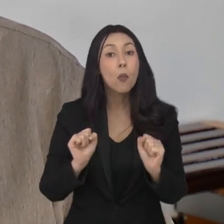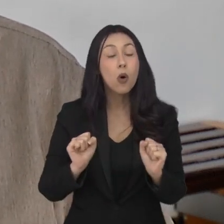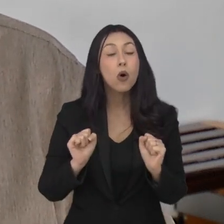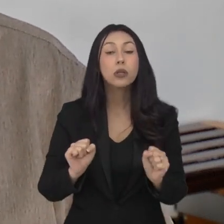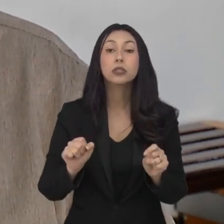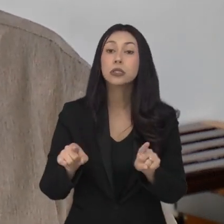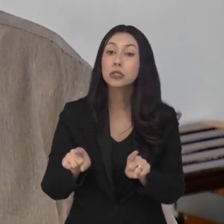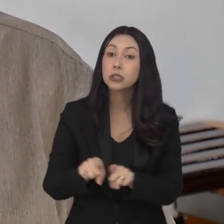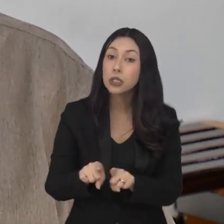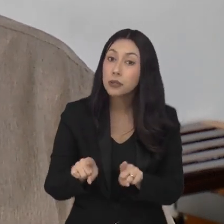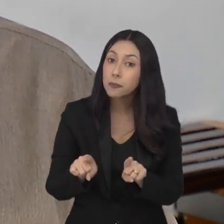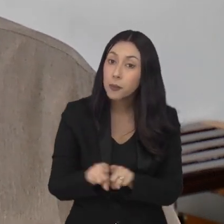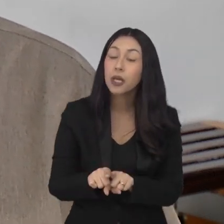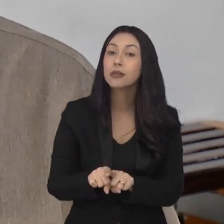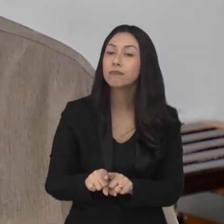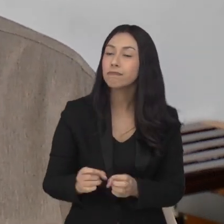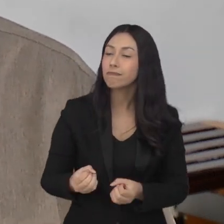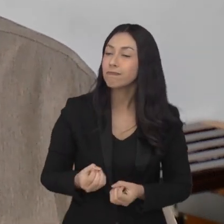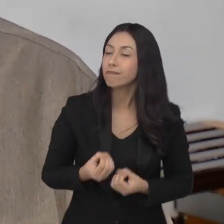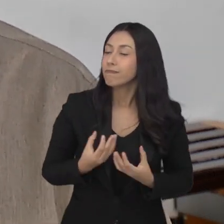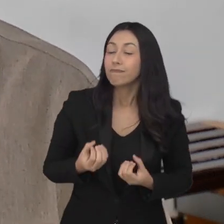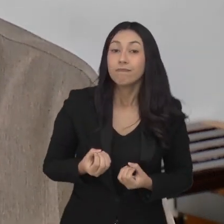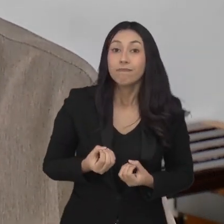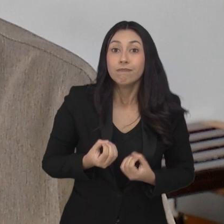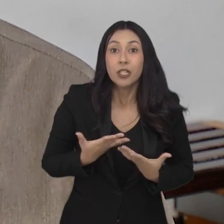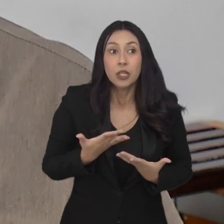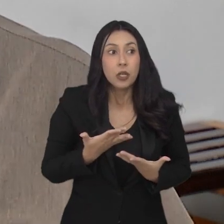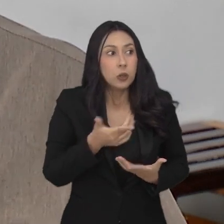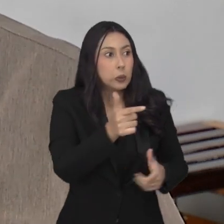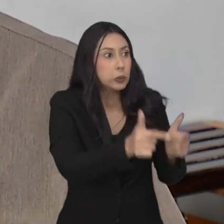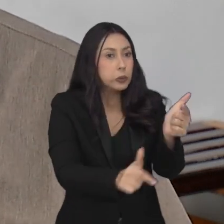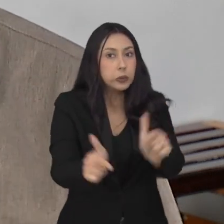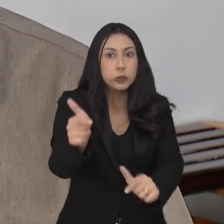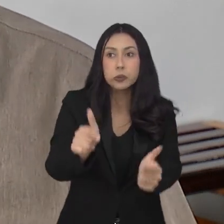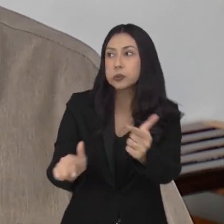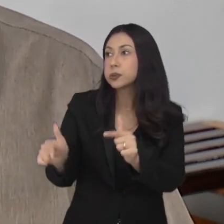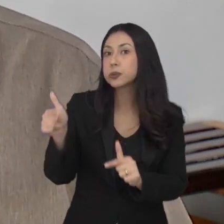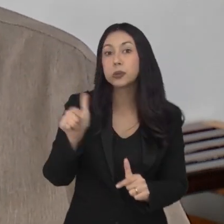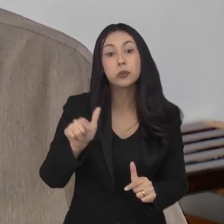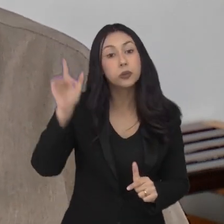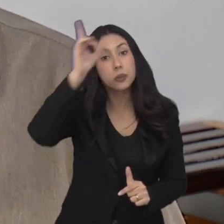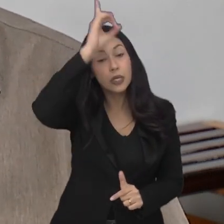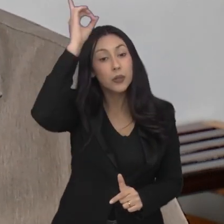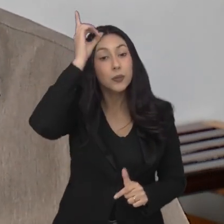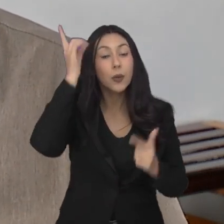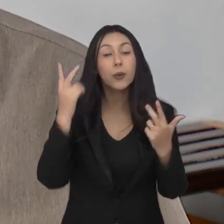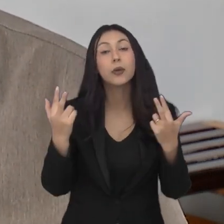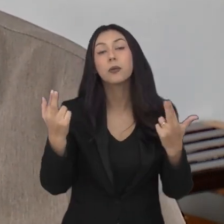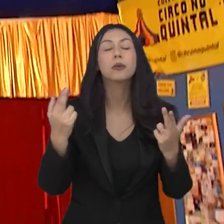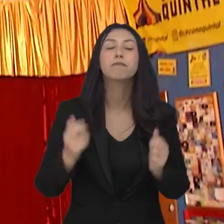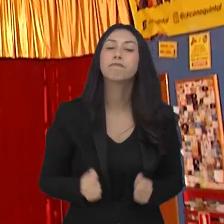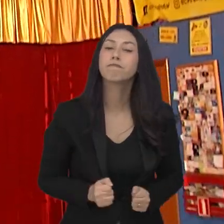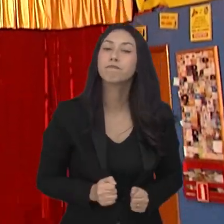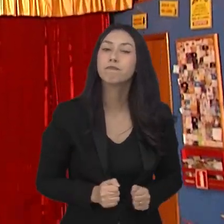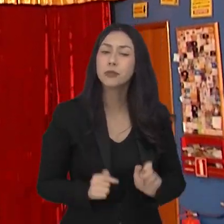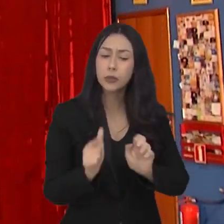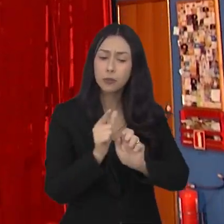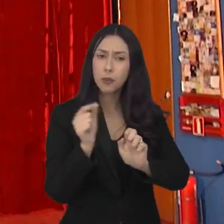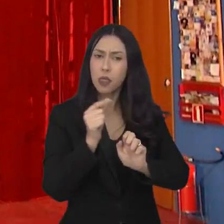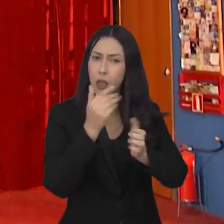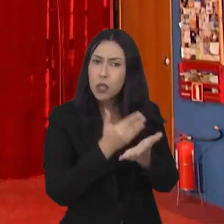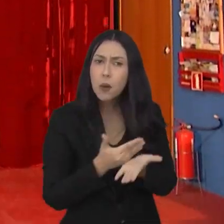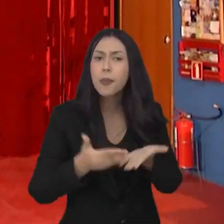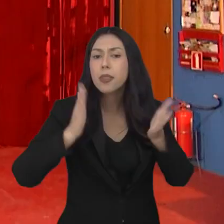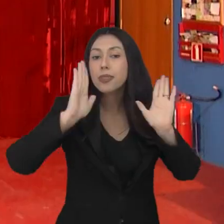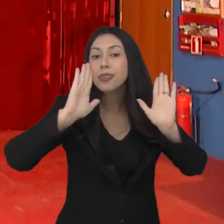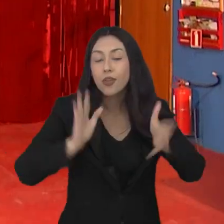pode servir também de inspiração para outras pessoas que têm esse dom. Para os empreendedores